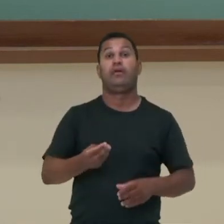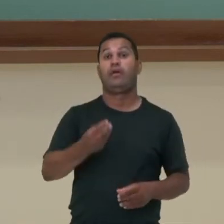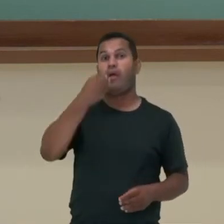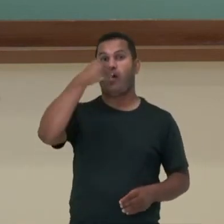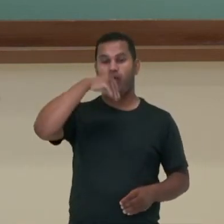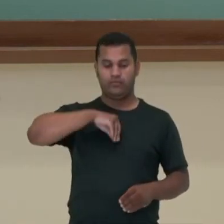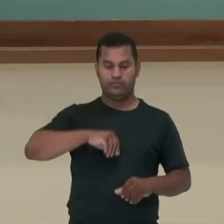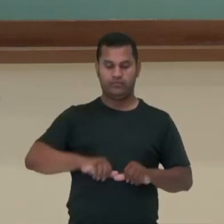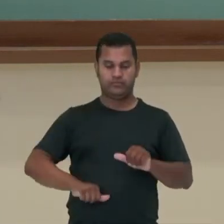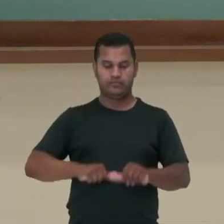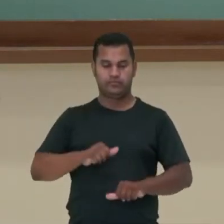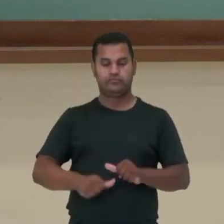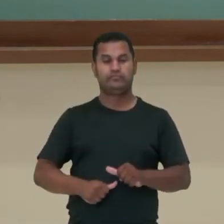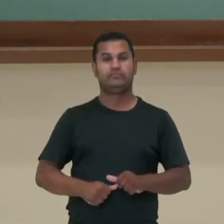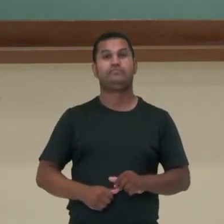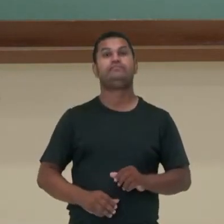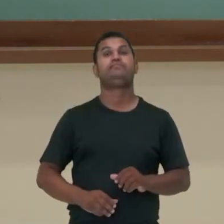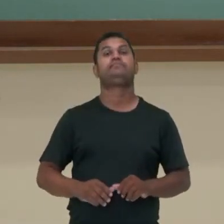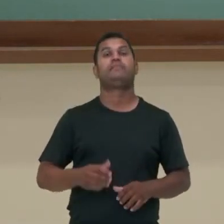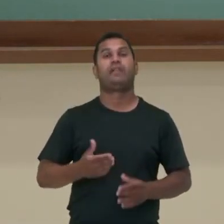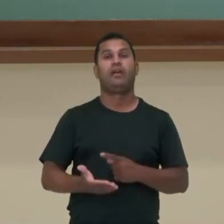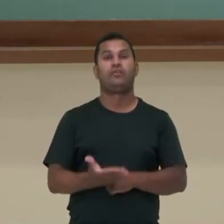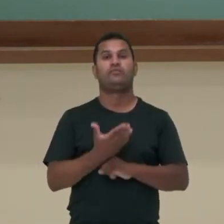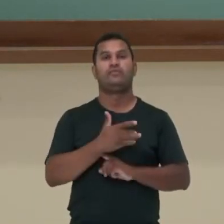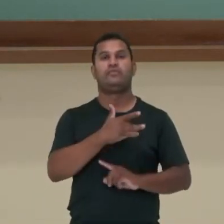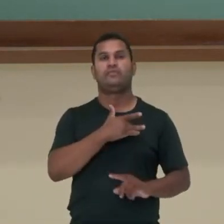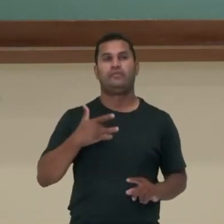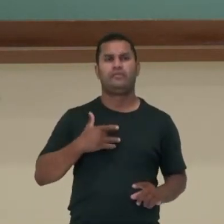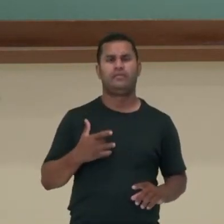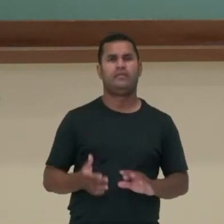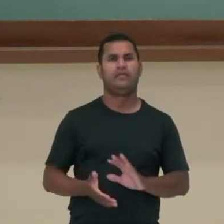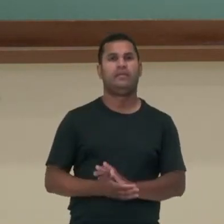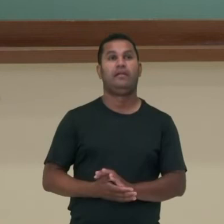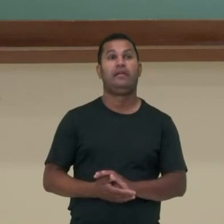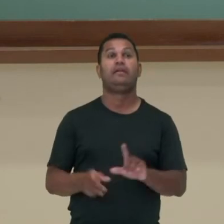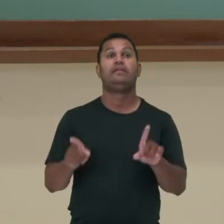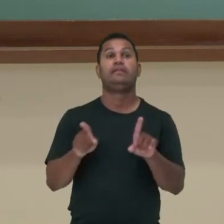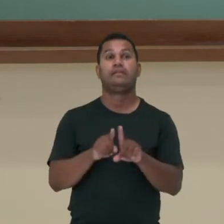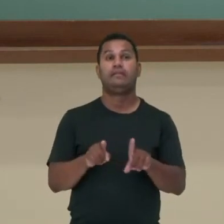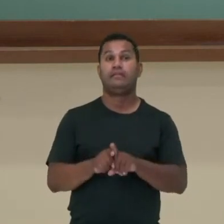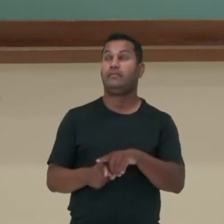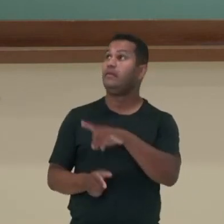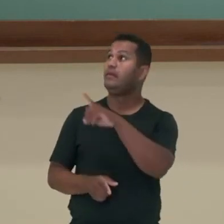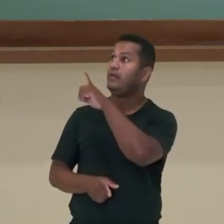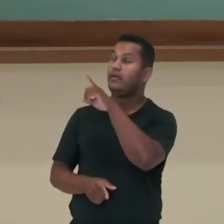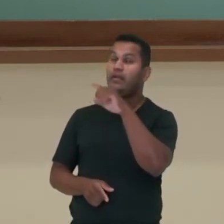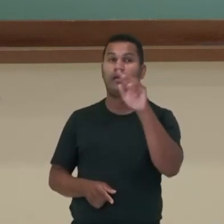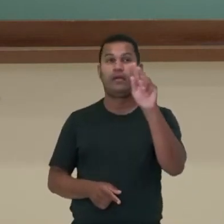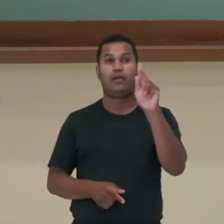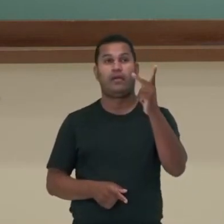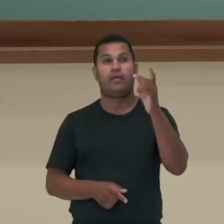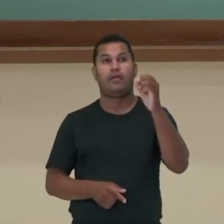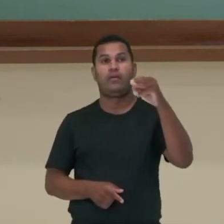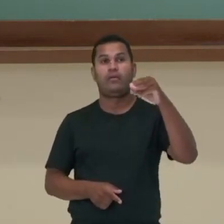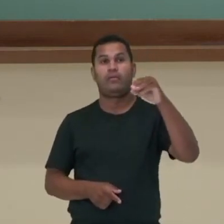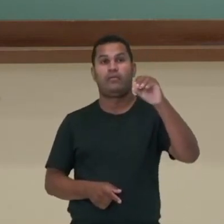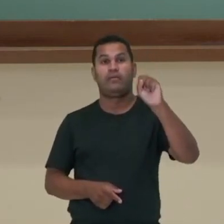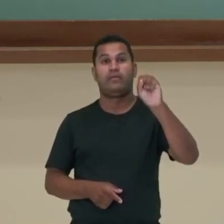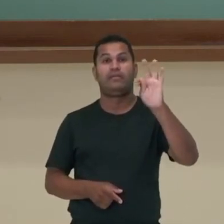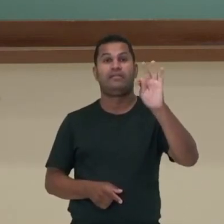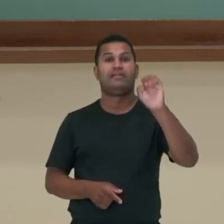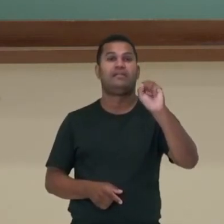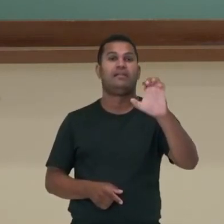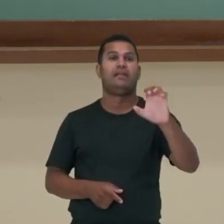também para que o meio interno seja mantido sempre no mesmo nível, nós temos a